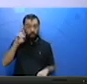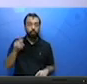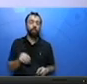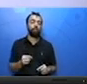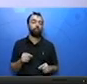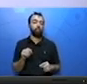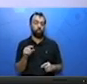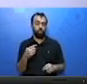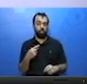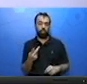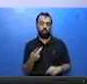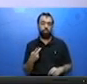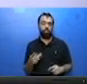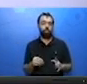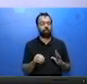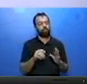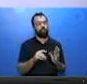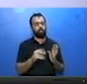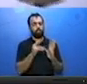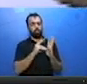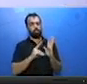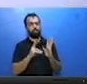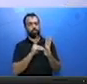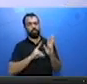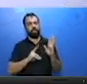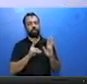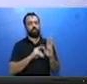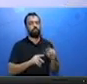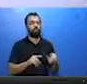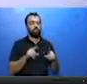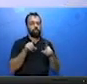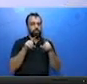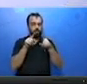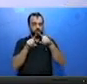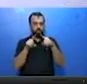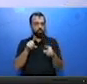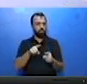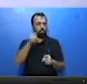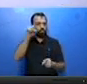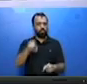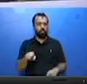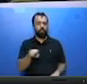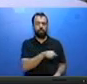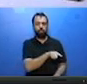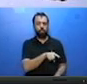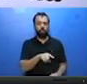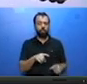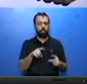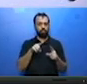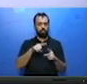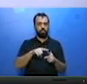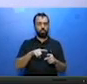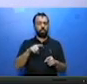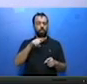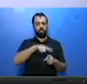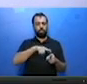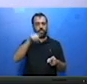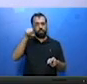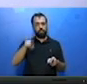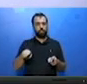triângulo, contar ali, tá? Desenhar esse outro triângulo, contar aqui,